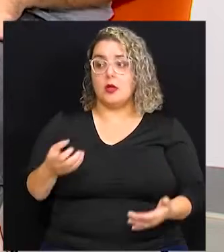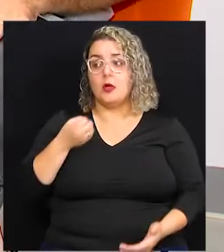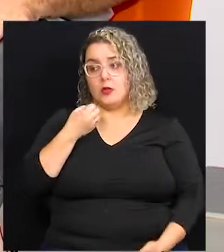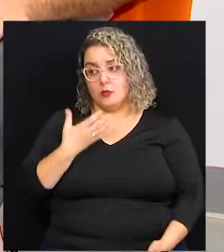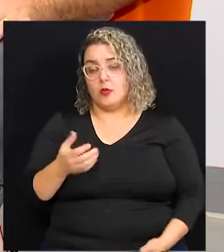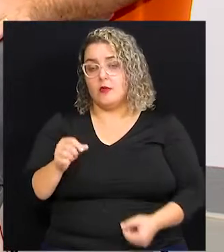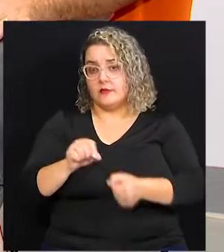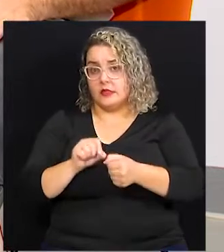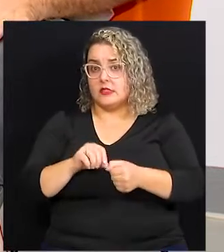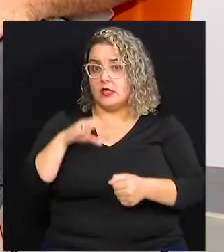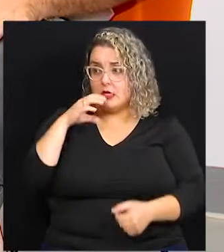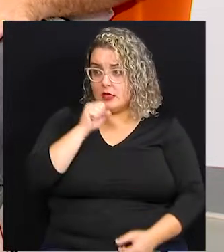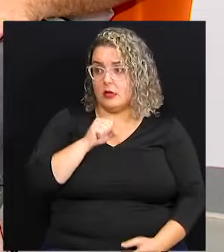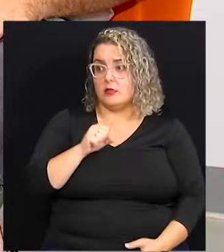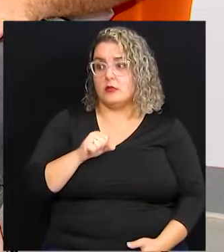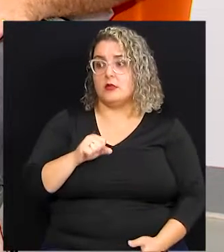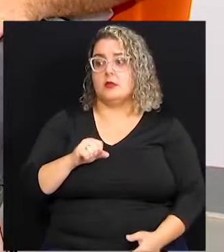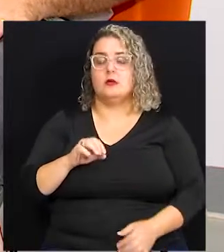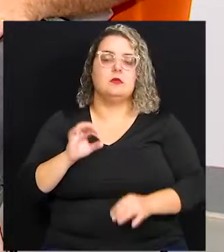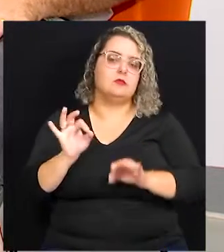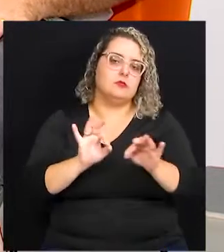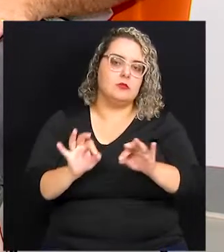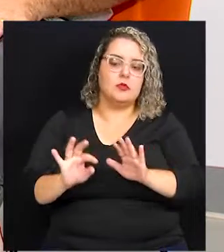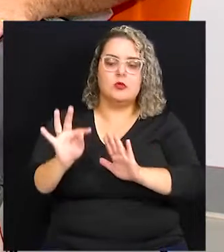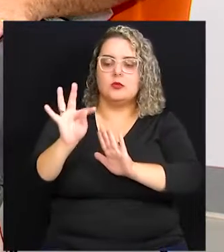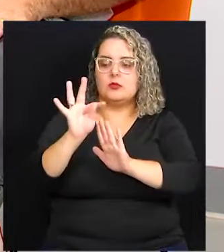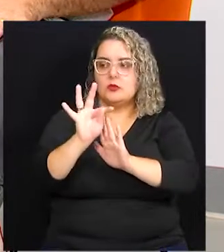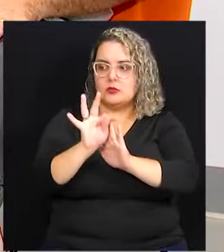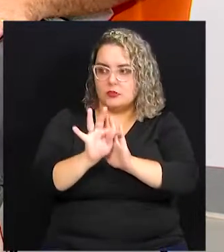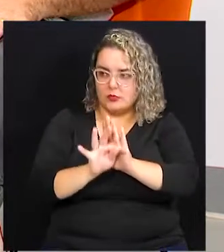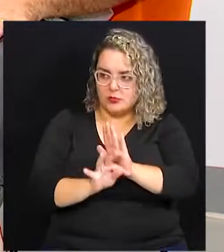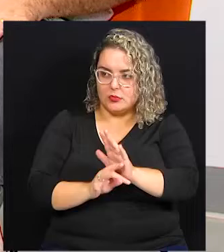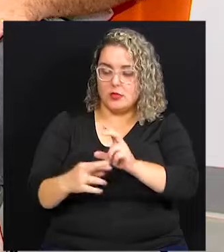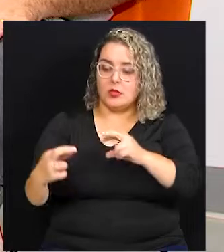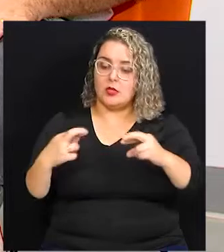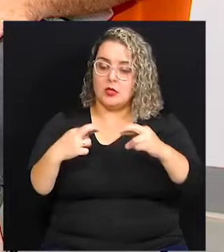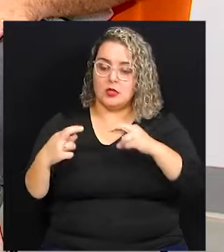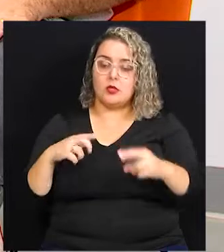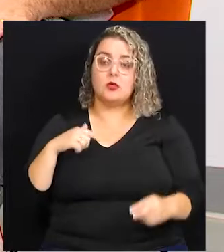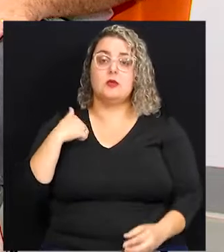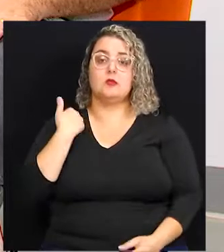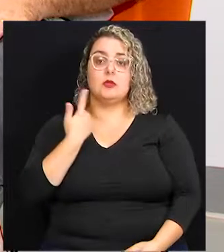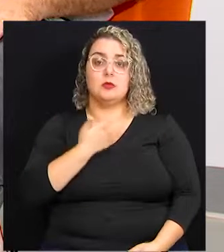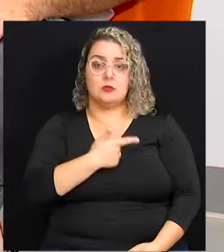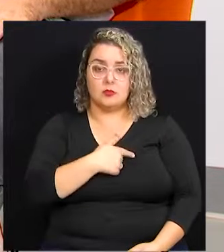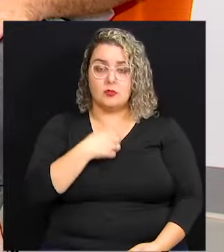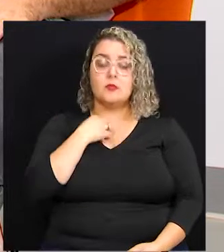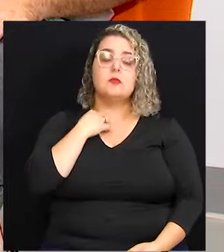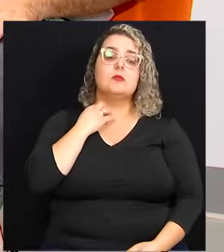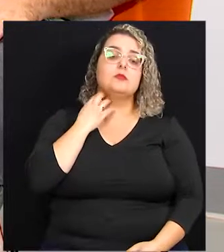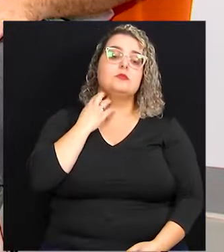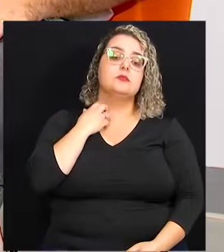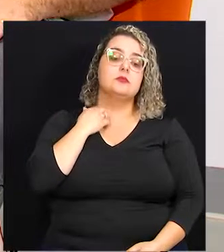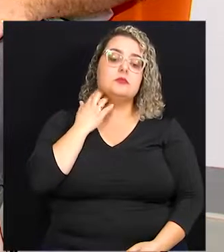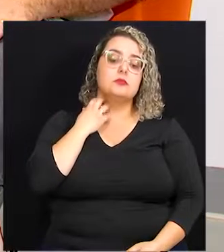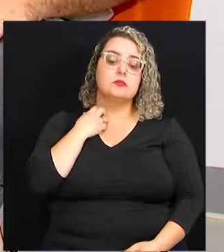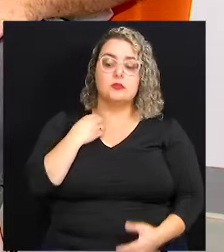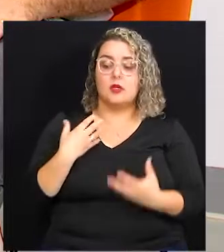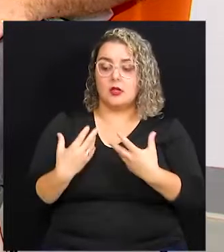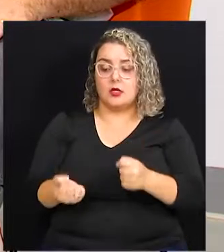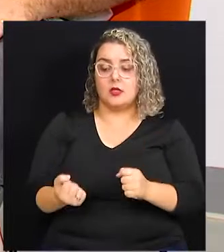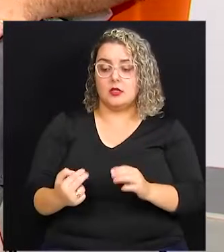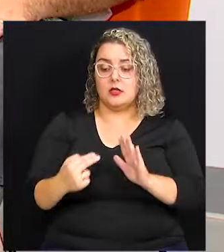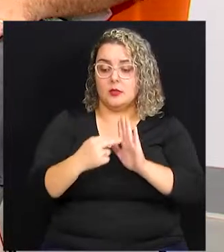Isso. E é bom fazer logo, porque ele tem que escrever um texto, etc. Esse texto é examinado pela gente, né? E recebe uma